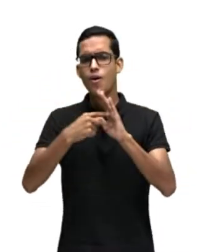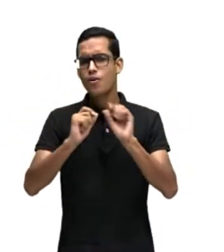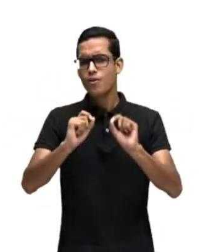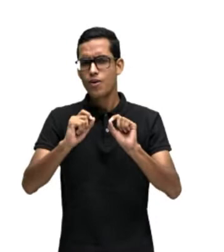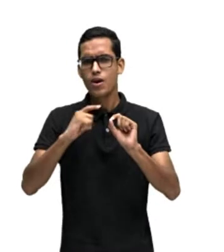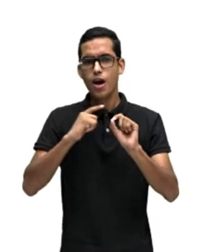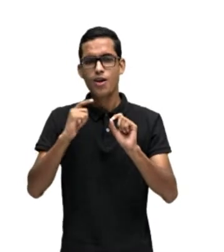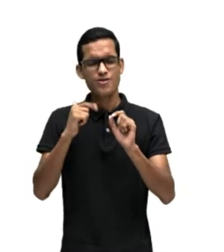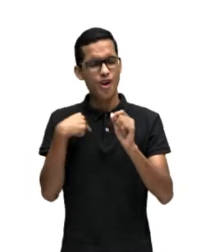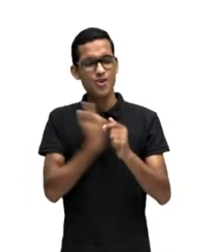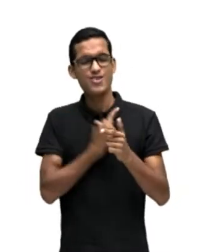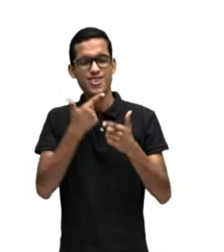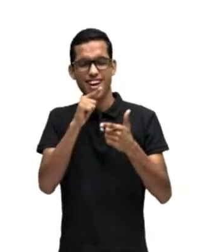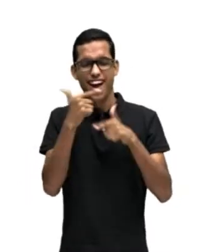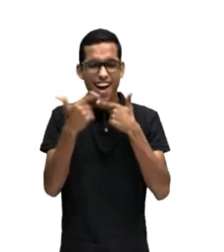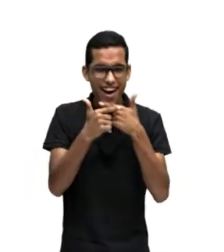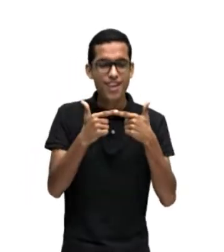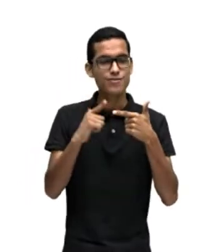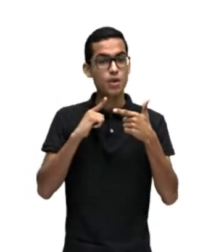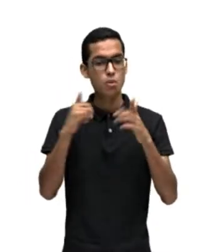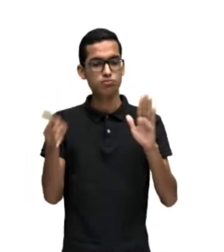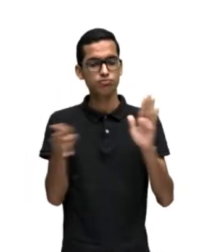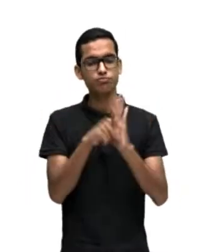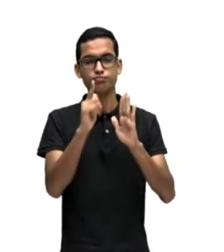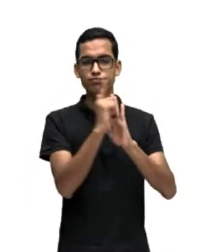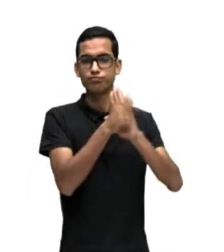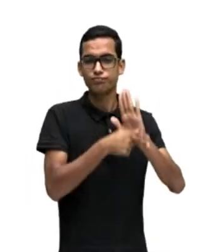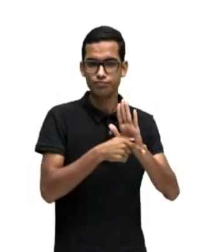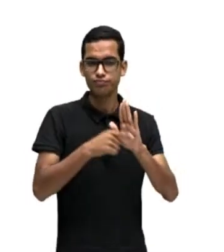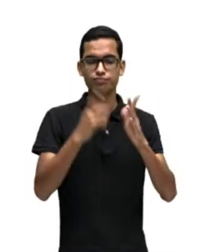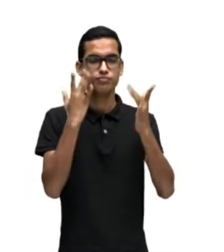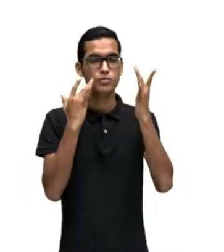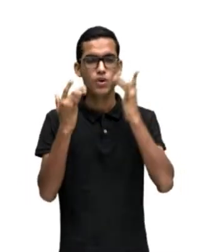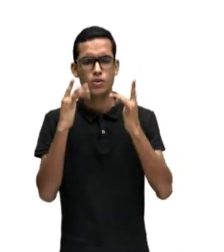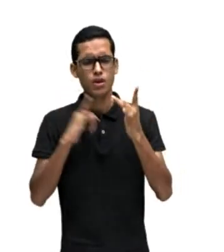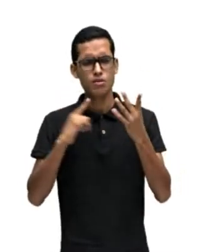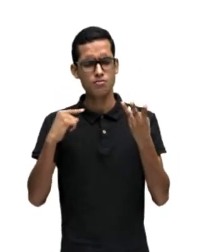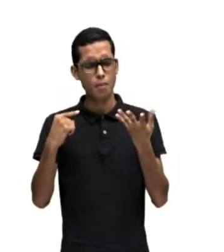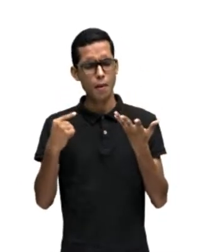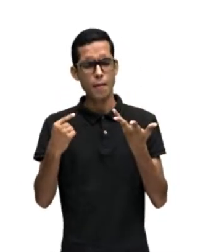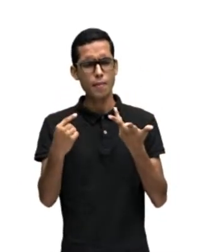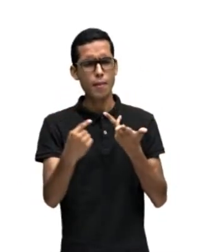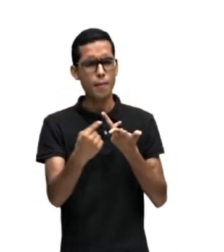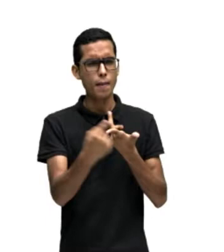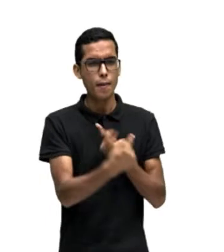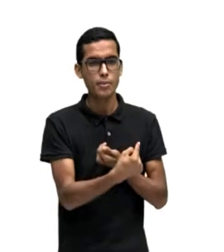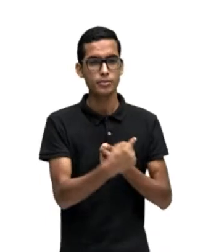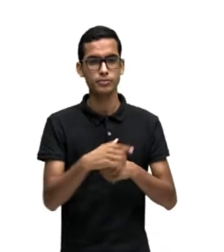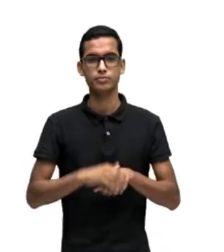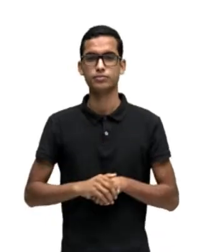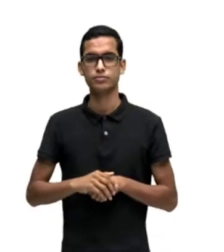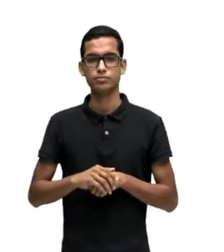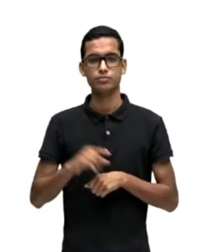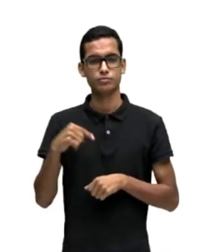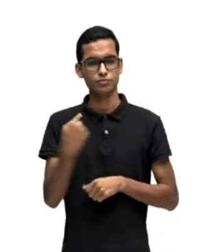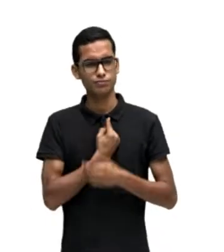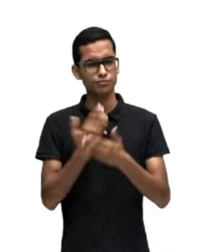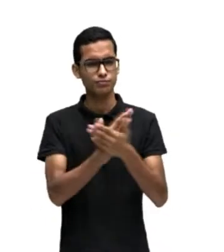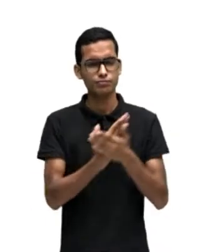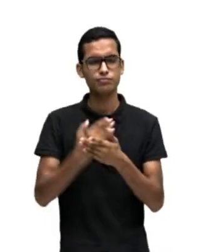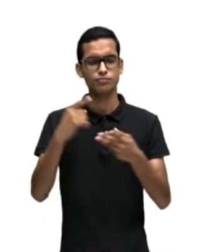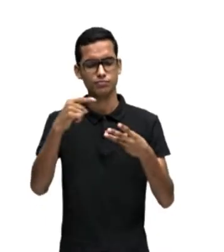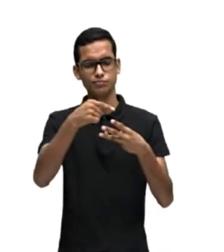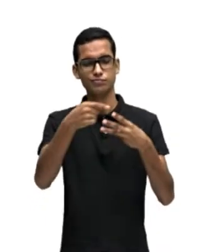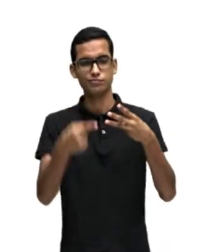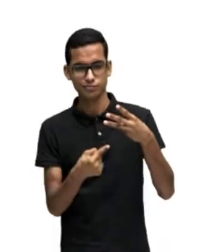gargalhadas, né, de todos nós. Então, olha só, existem vários gêneros. né? A gente viu drama, a gente viu tragédia, a